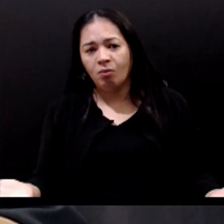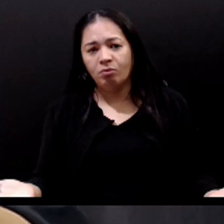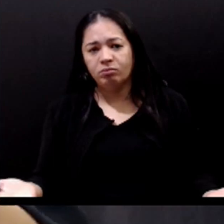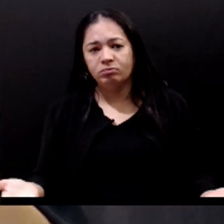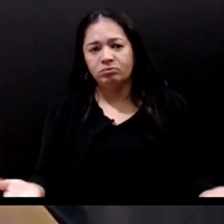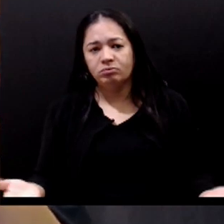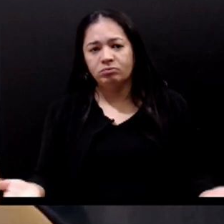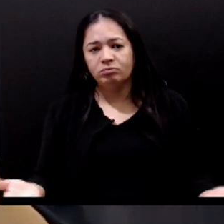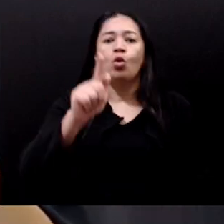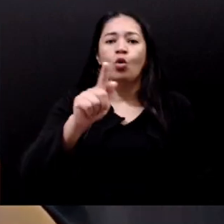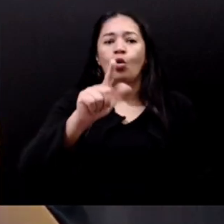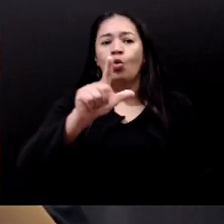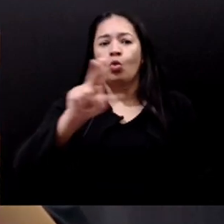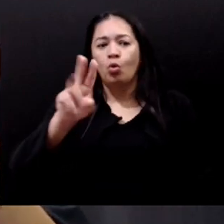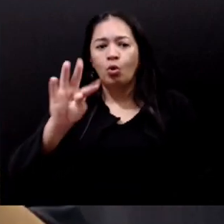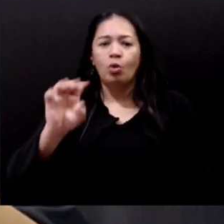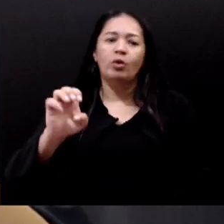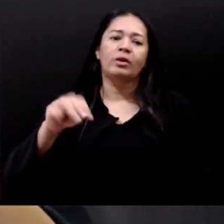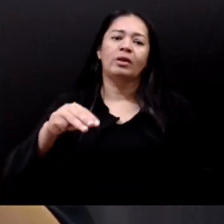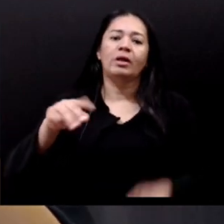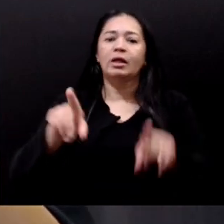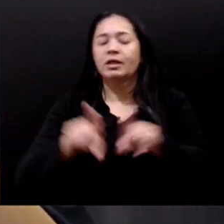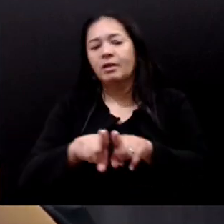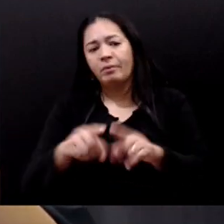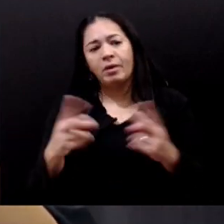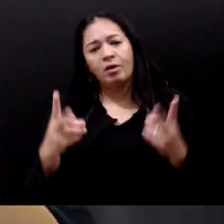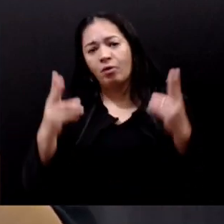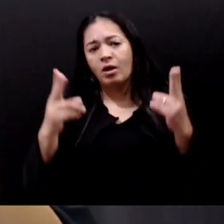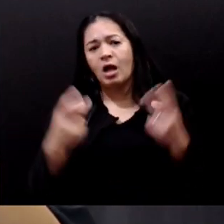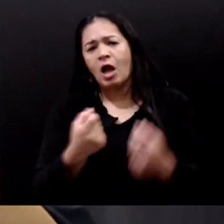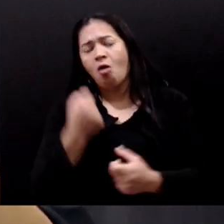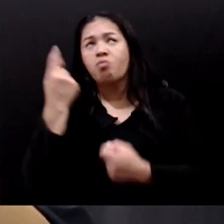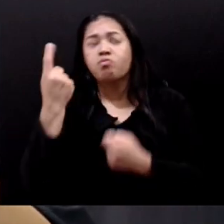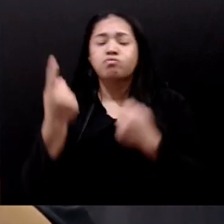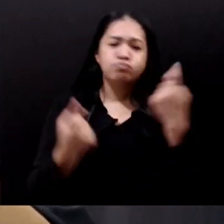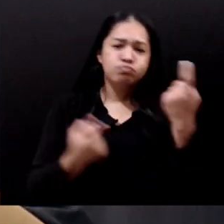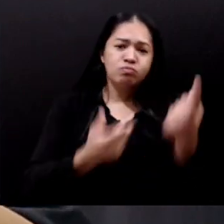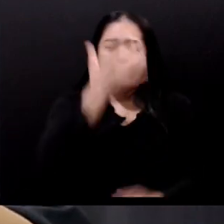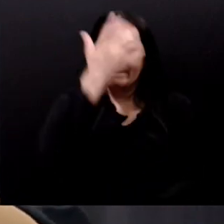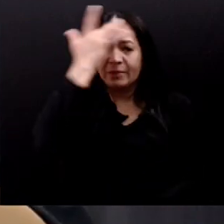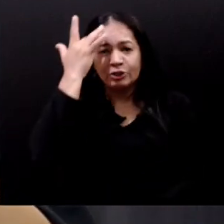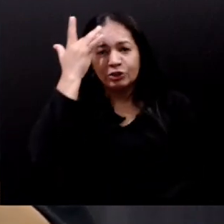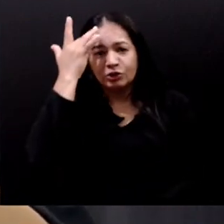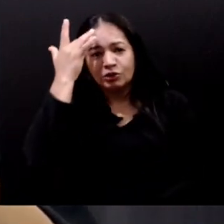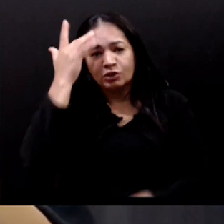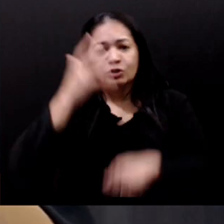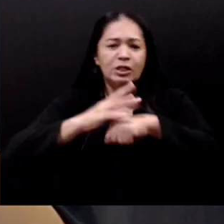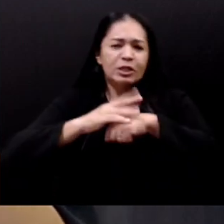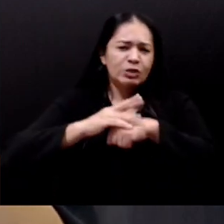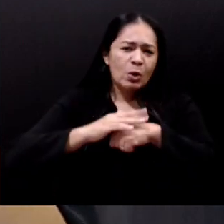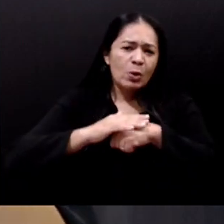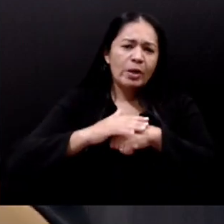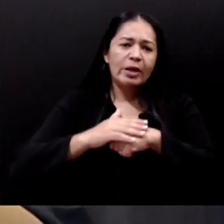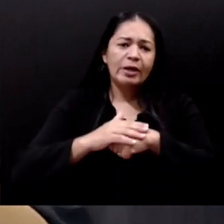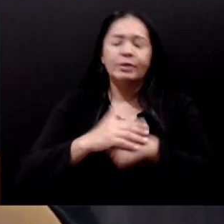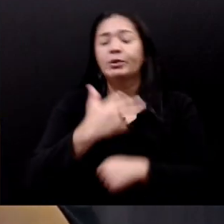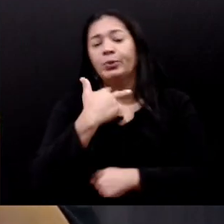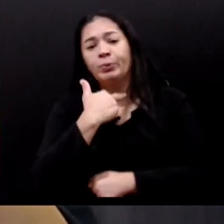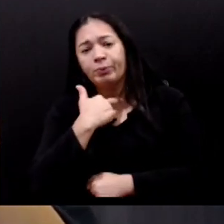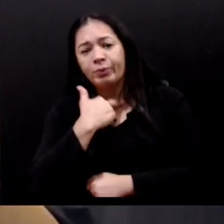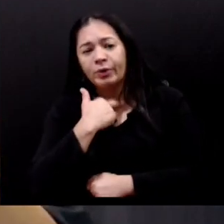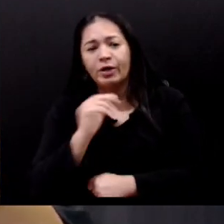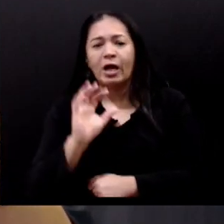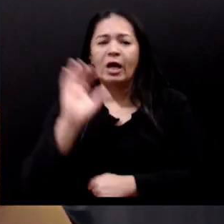casos, assim, muito pontuais de pessoas que comem o glúten e têm doença celíaca, e aí ocorre também uma inflamação,